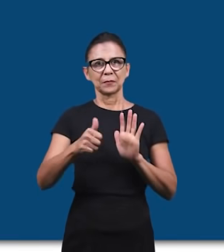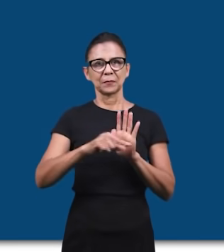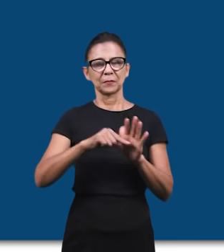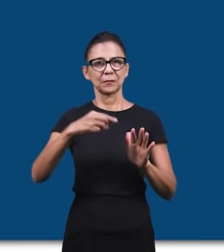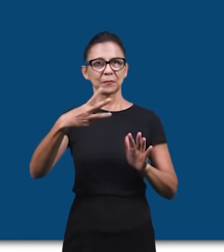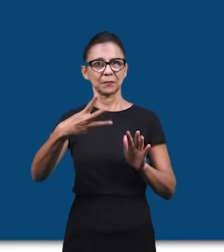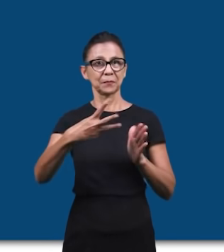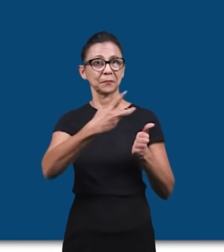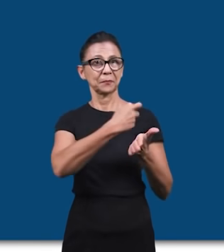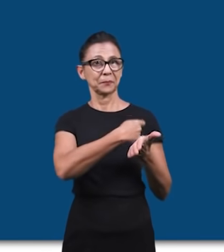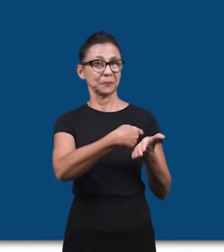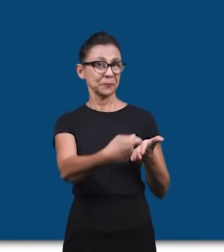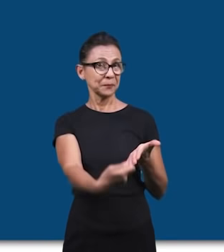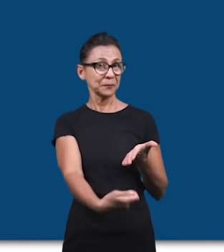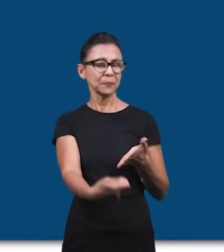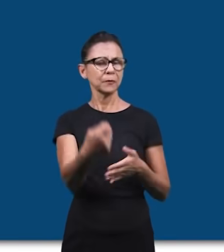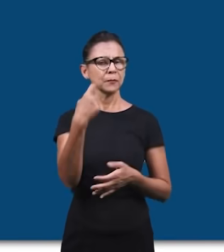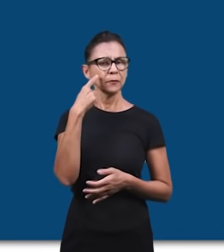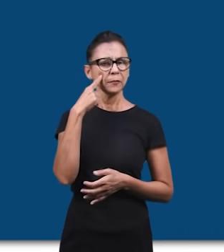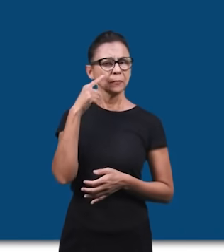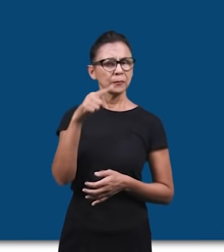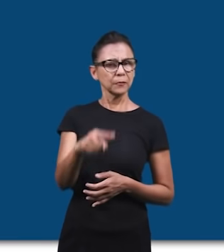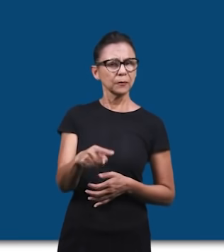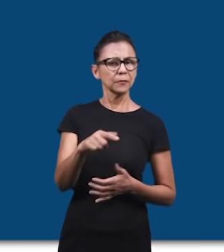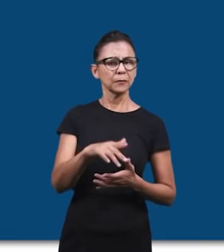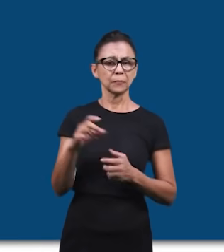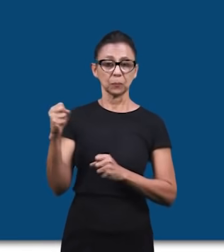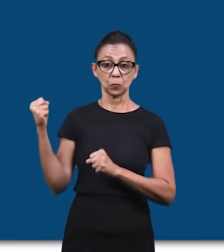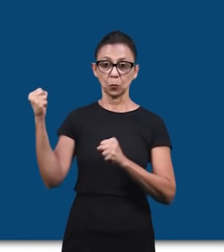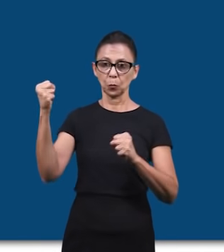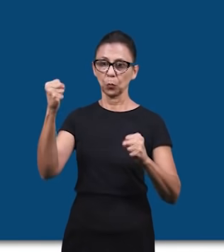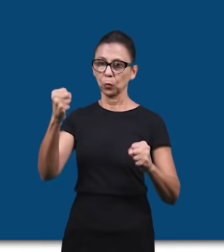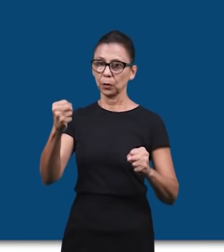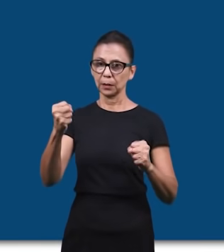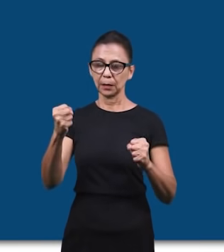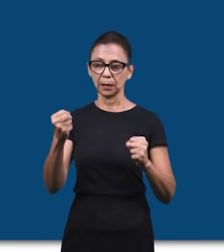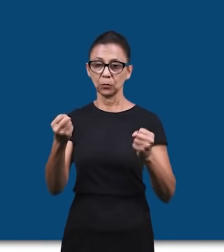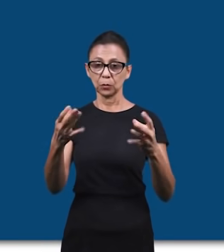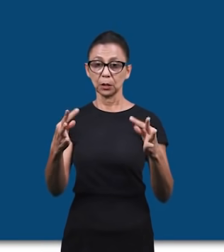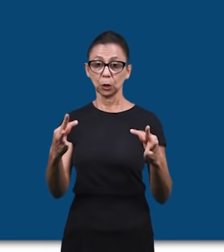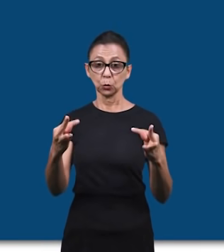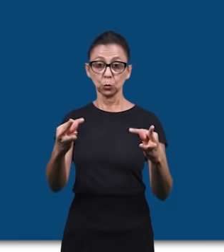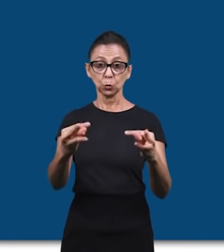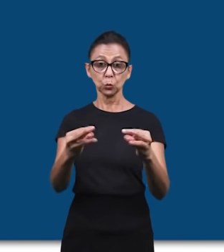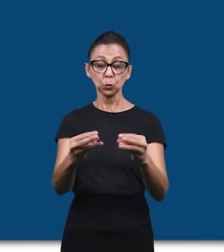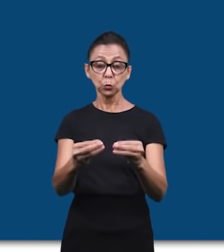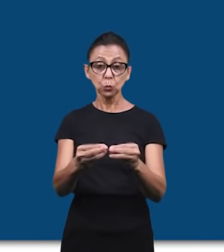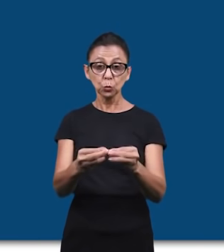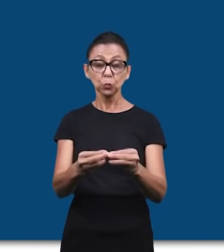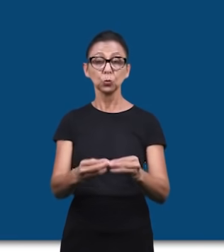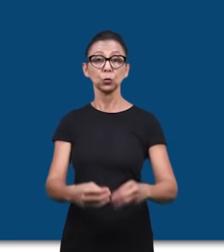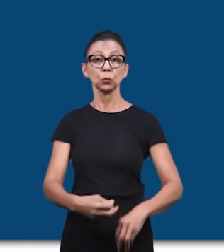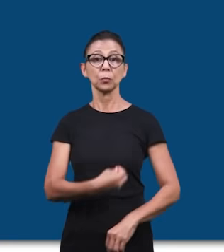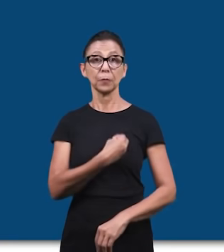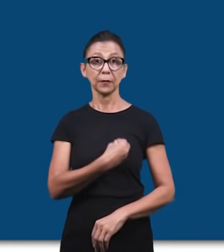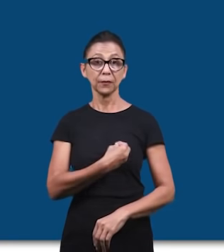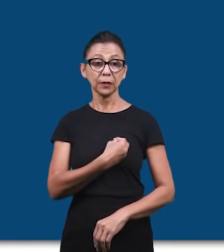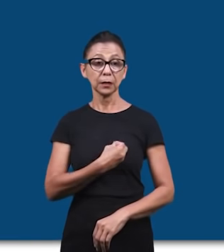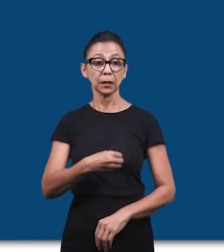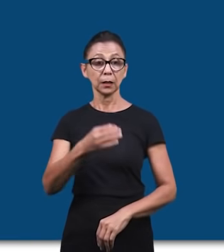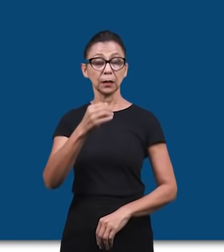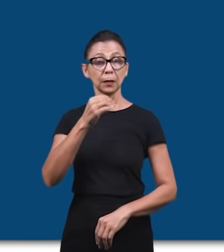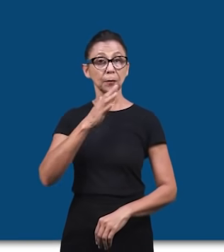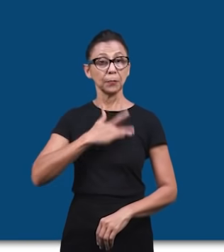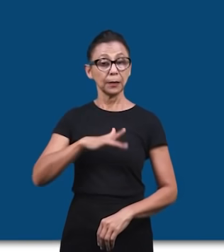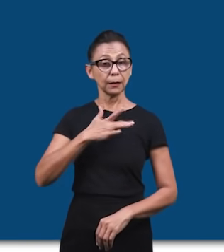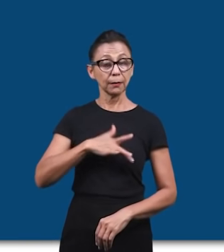escrito: visto como o seu divino poder nos deu tudo o que diz respeito à vida e piedade, pelo conhecimento daquele que